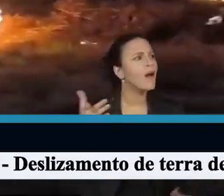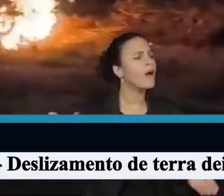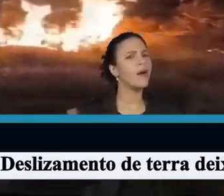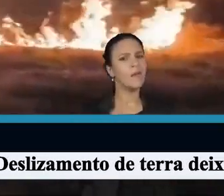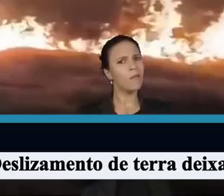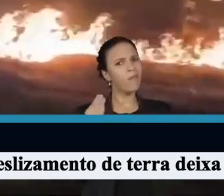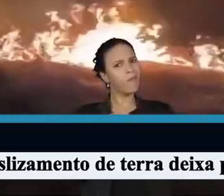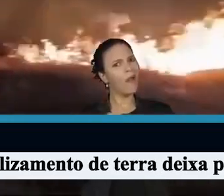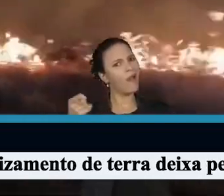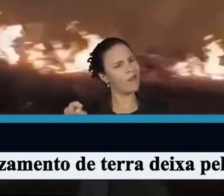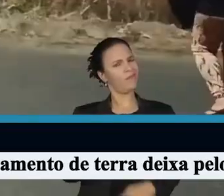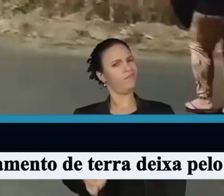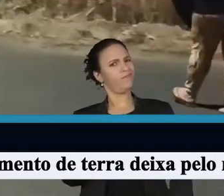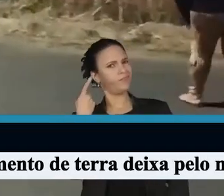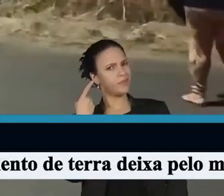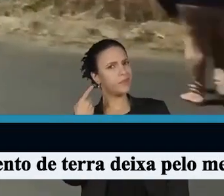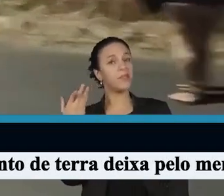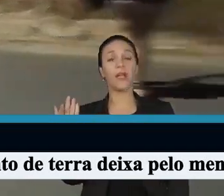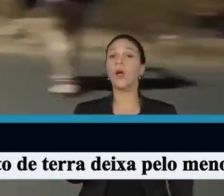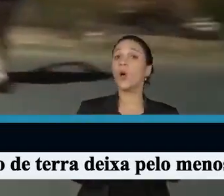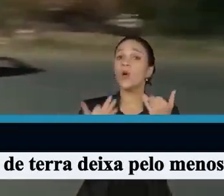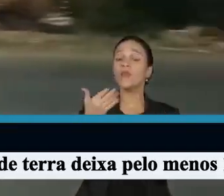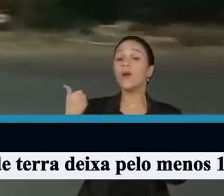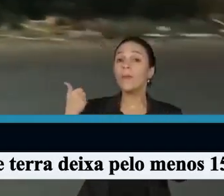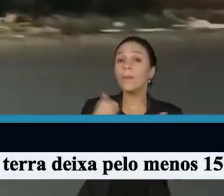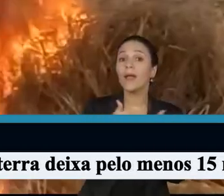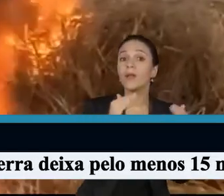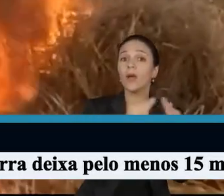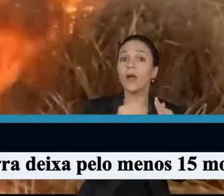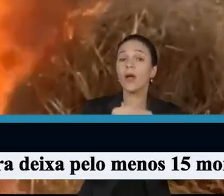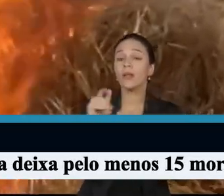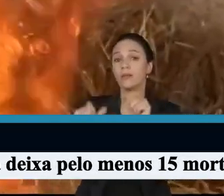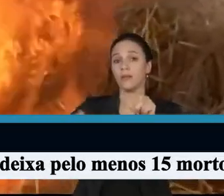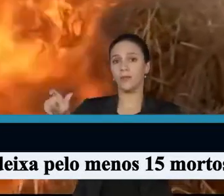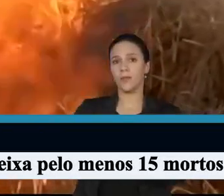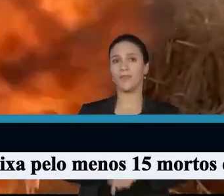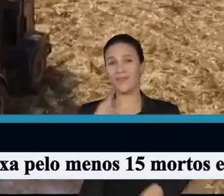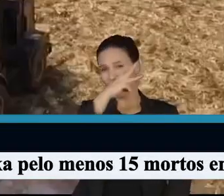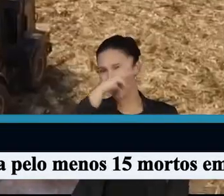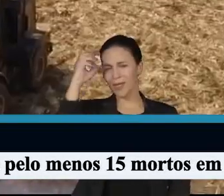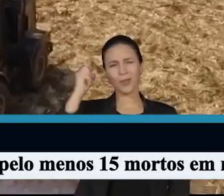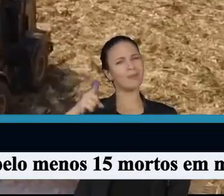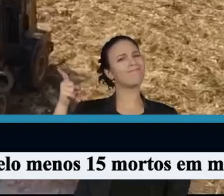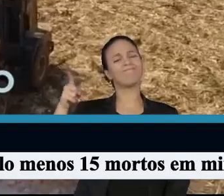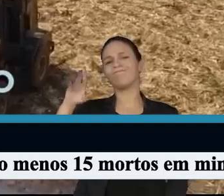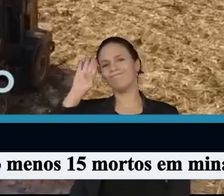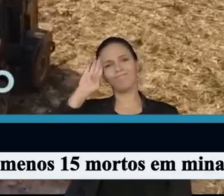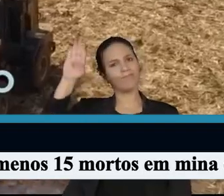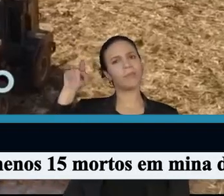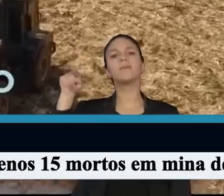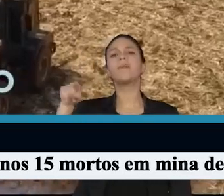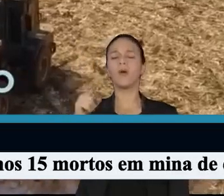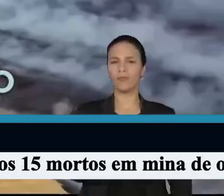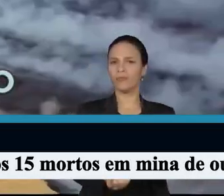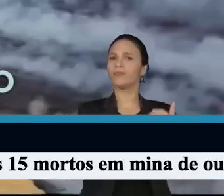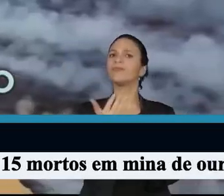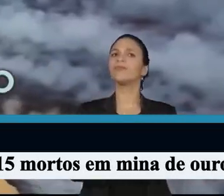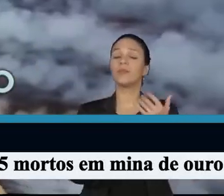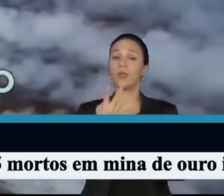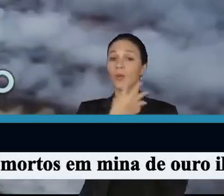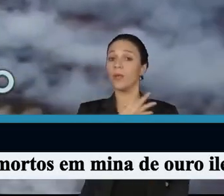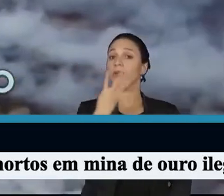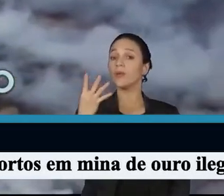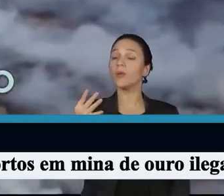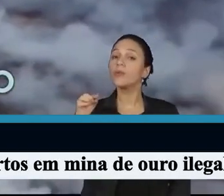bairros da cidade. E o fogo chegou próximo das casas. Mato Grosso é o estado que mais tem focos de incêndio, 44